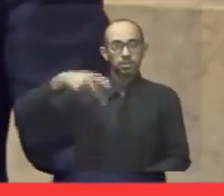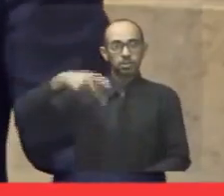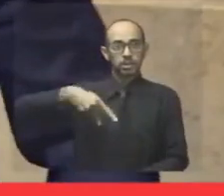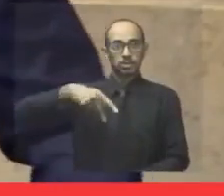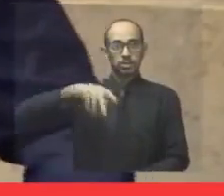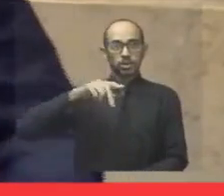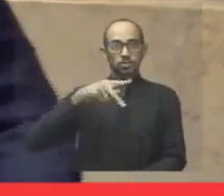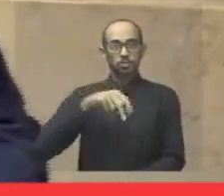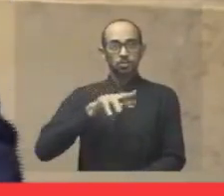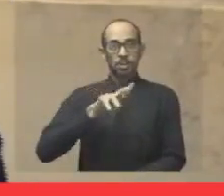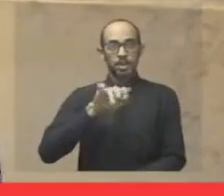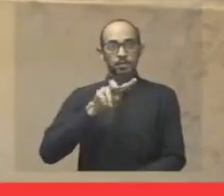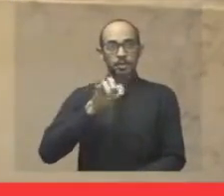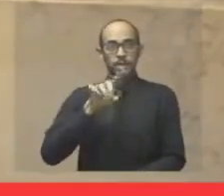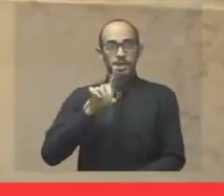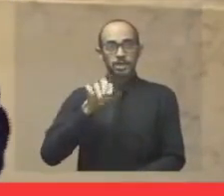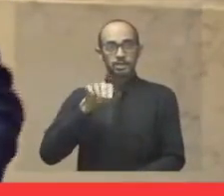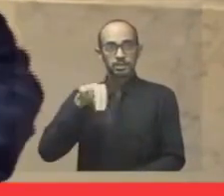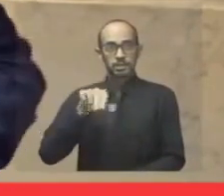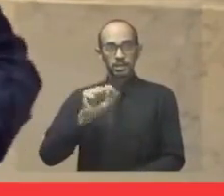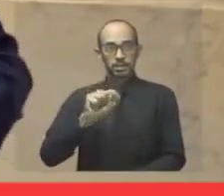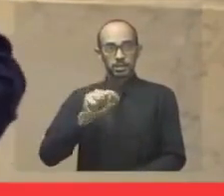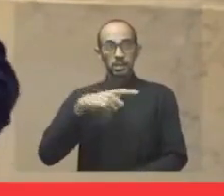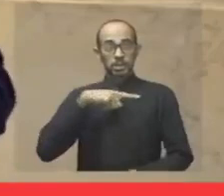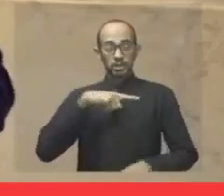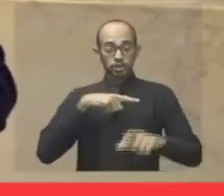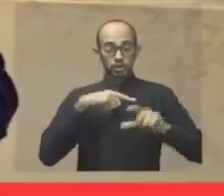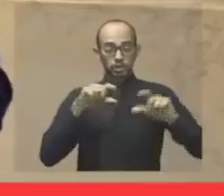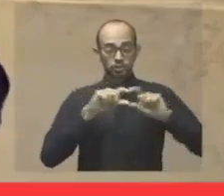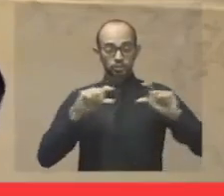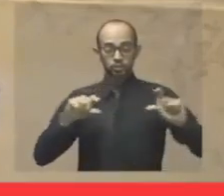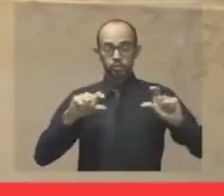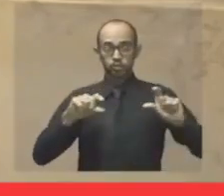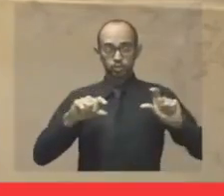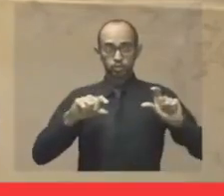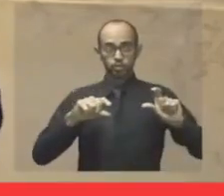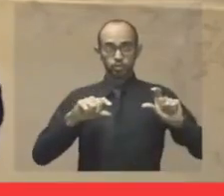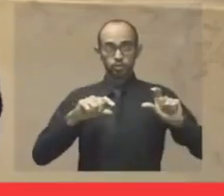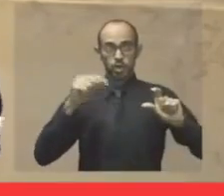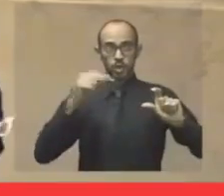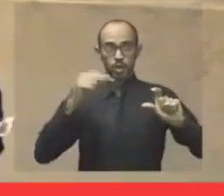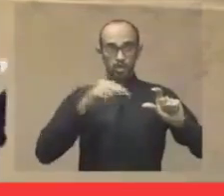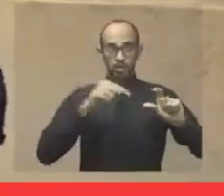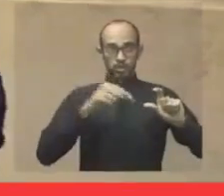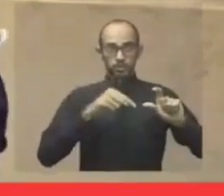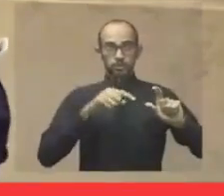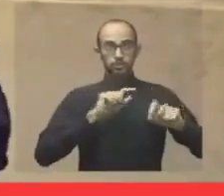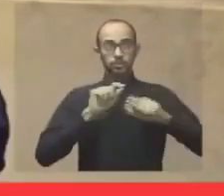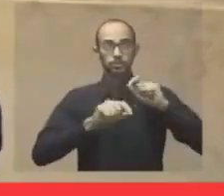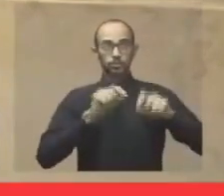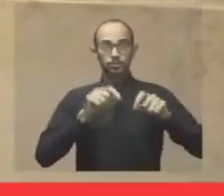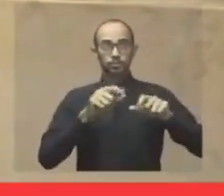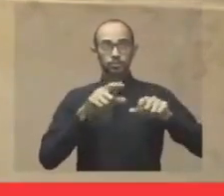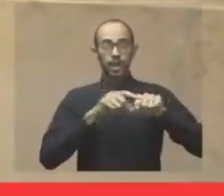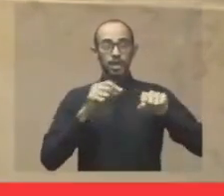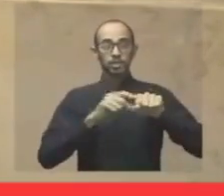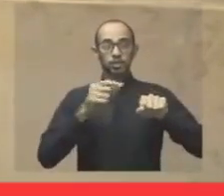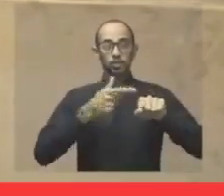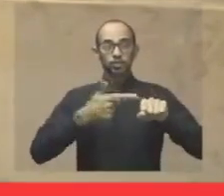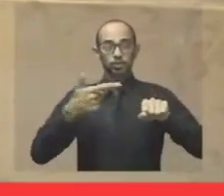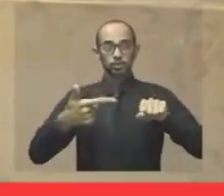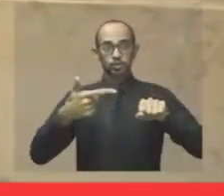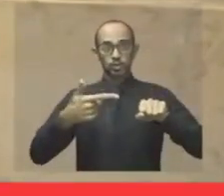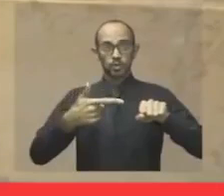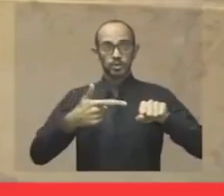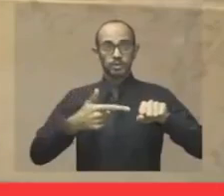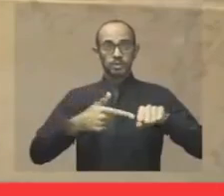Porque tinha um inciso aqui, vereador Márcio Santos, vereador Hugo, que era aqui no artigo 22, inciso